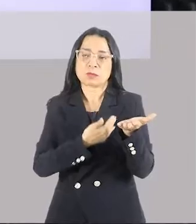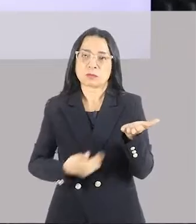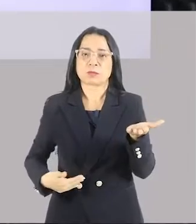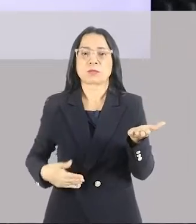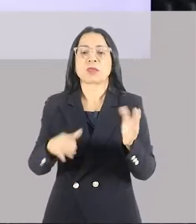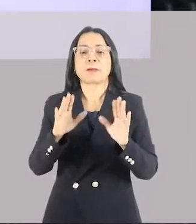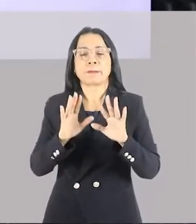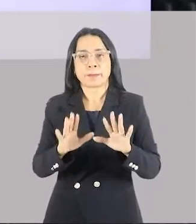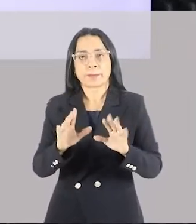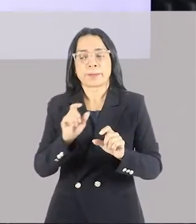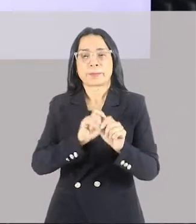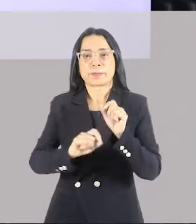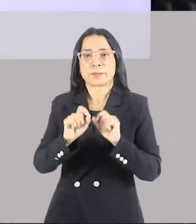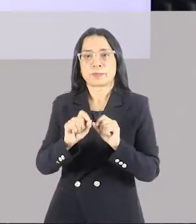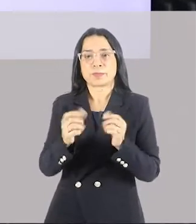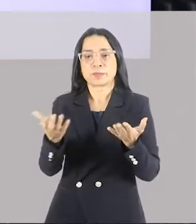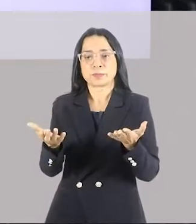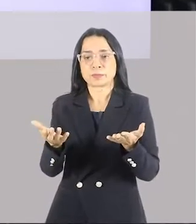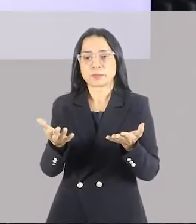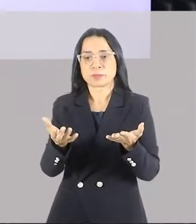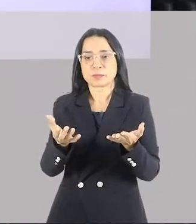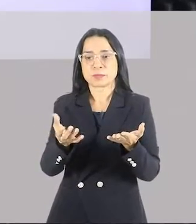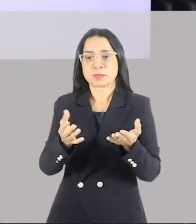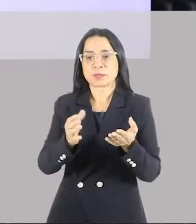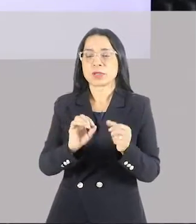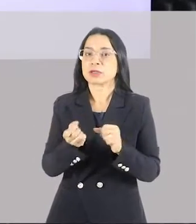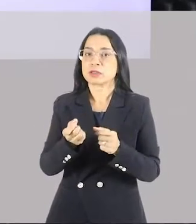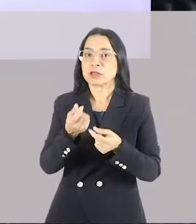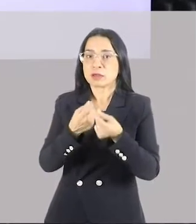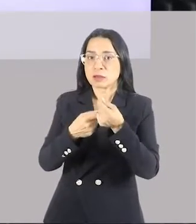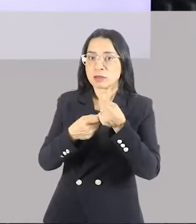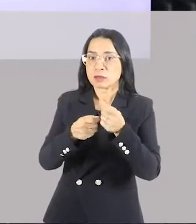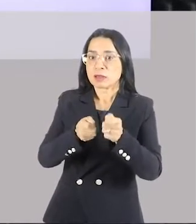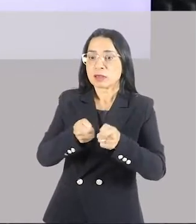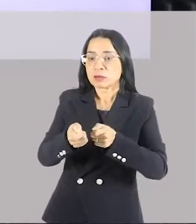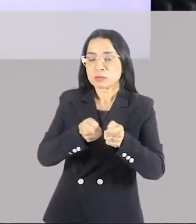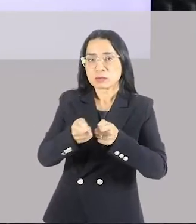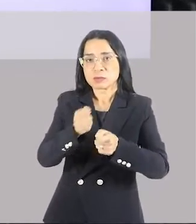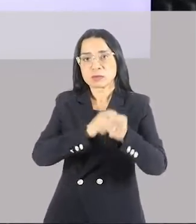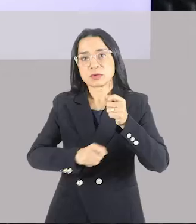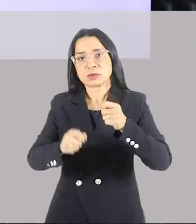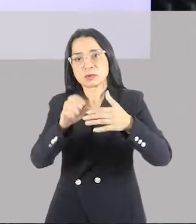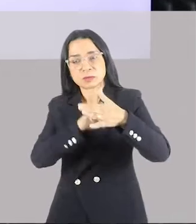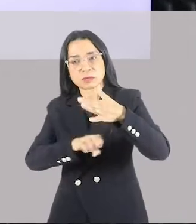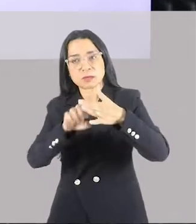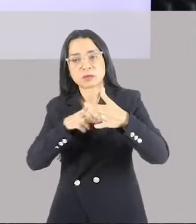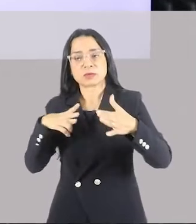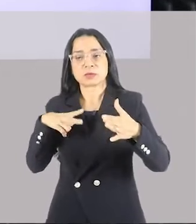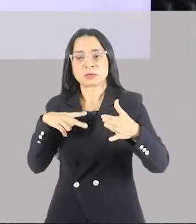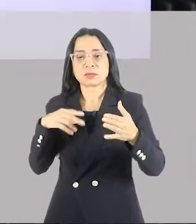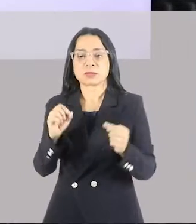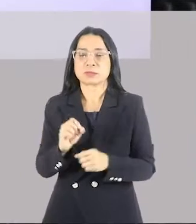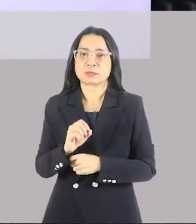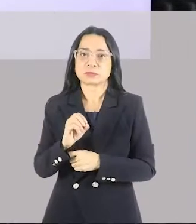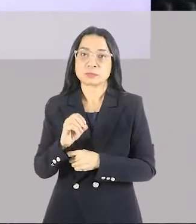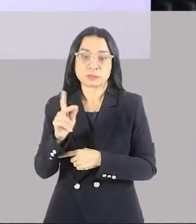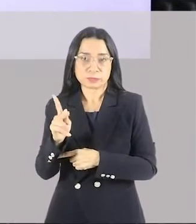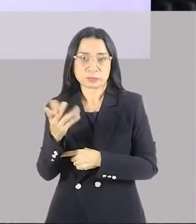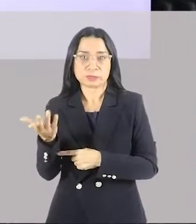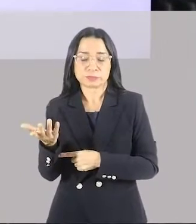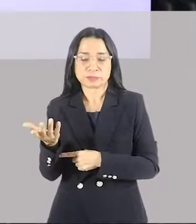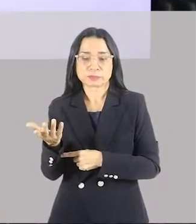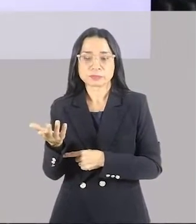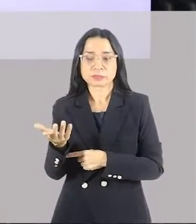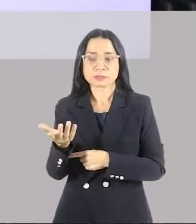público, mas nesse caso vai ser executado por entidades privadas. A gente não tem